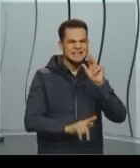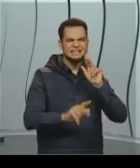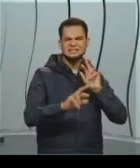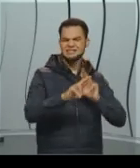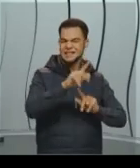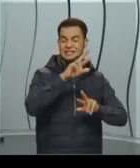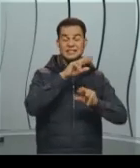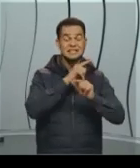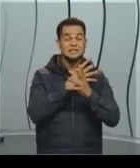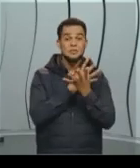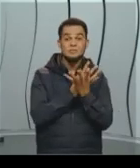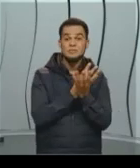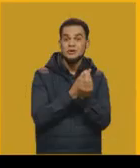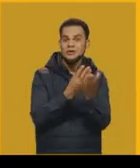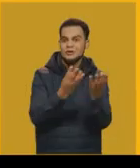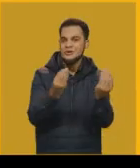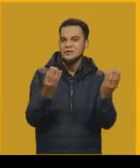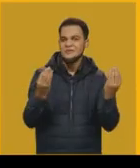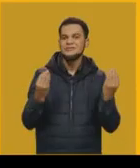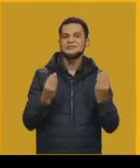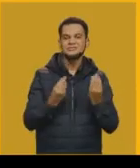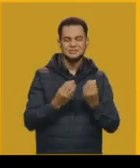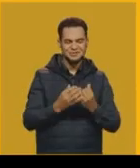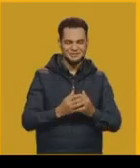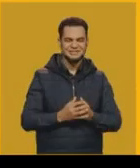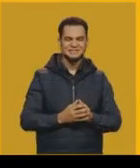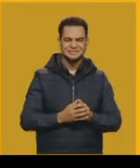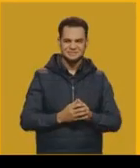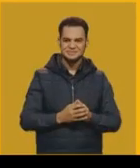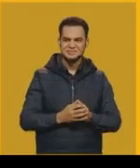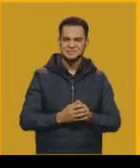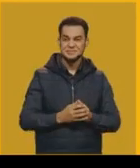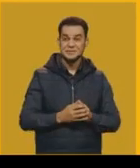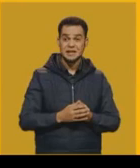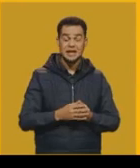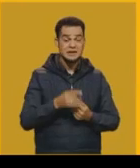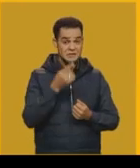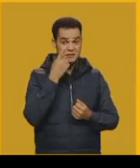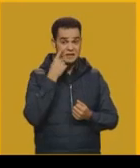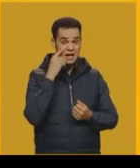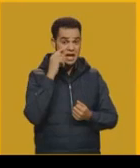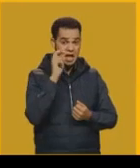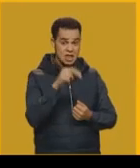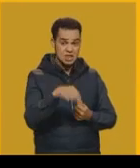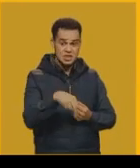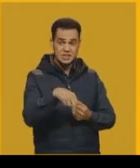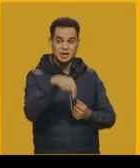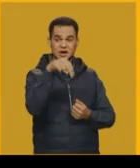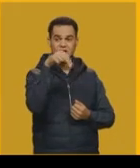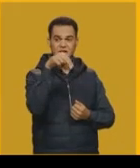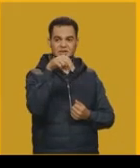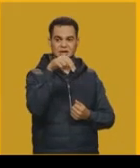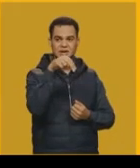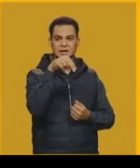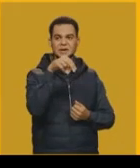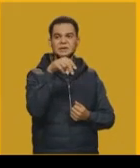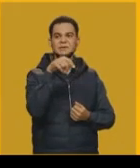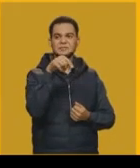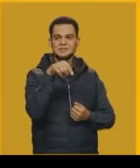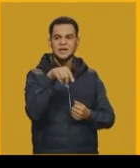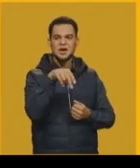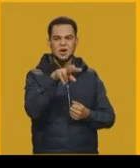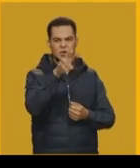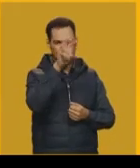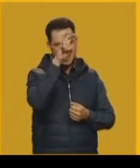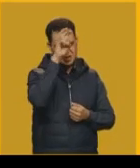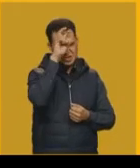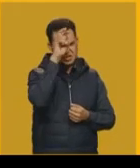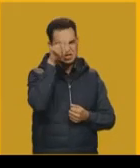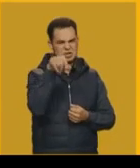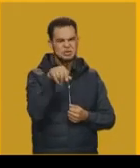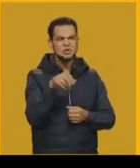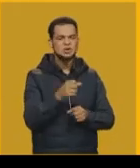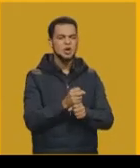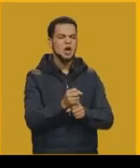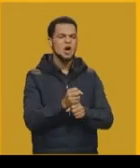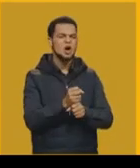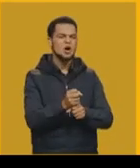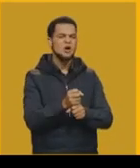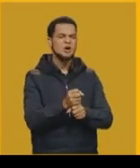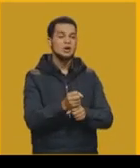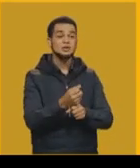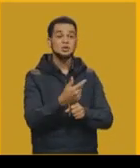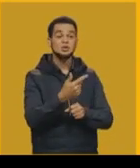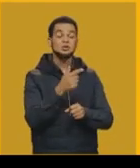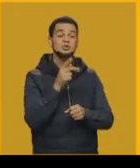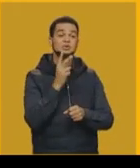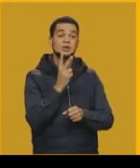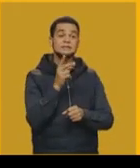são muitos, vamos dizer, né. Então, na região norte, a gente chama atenção para o Egito, né, que é uma civilização que durou aí cerca de 2000 anos,